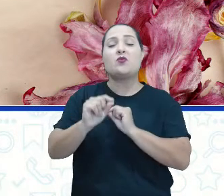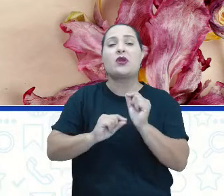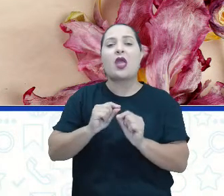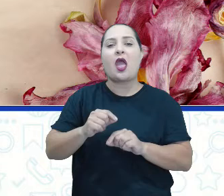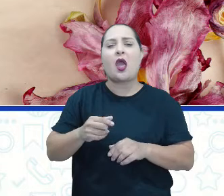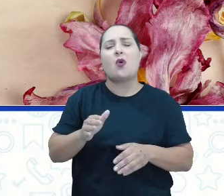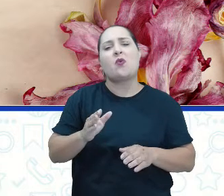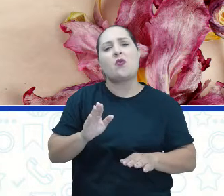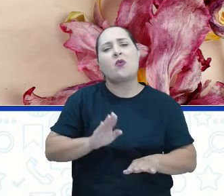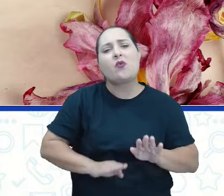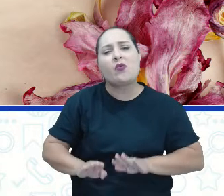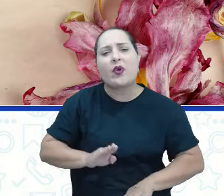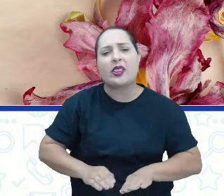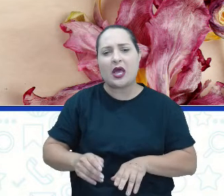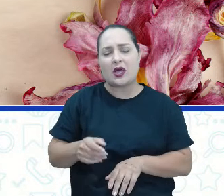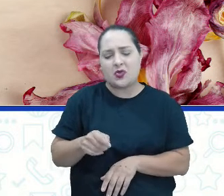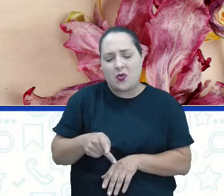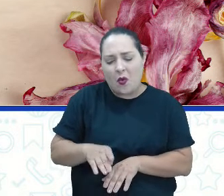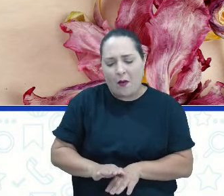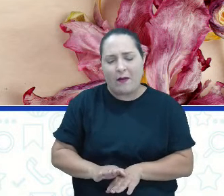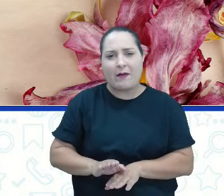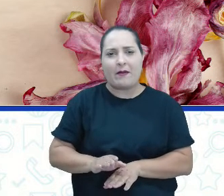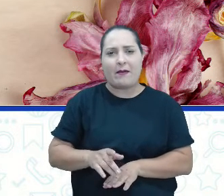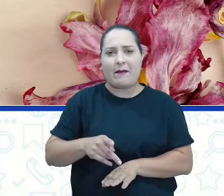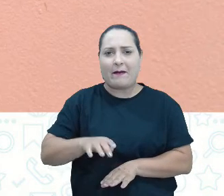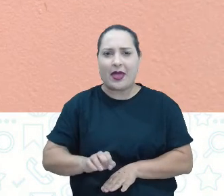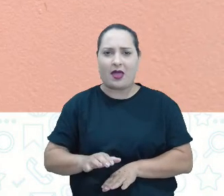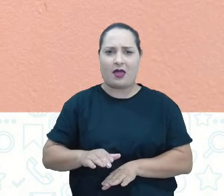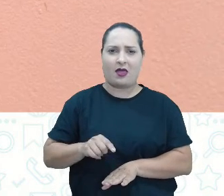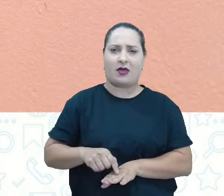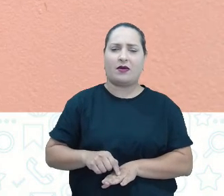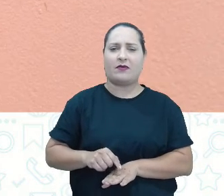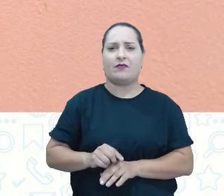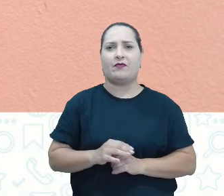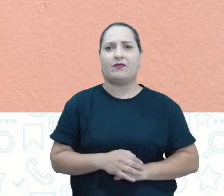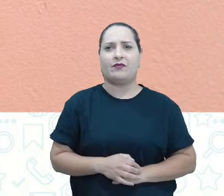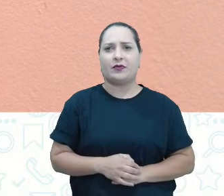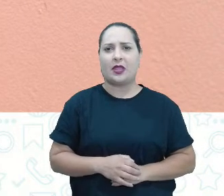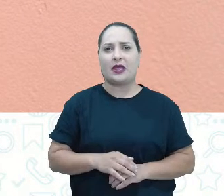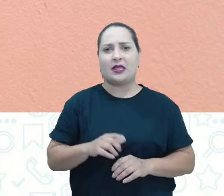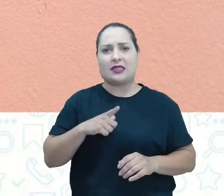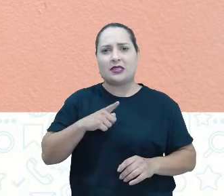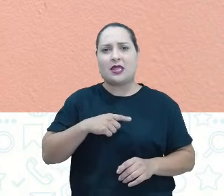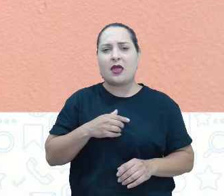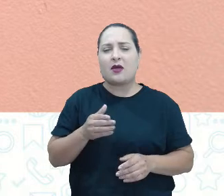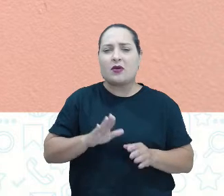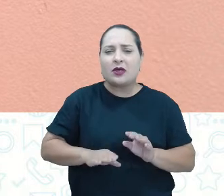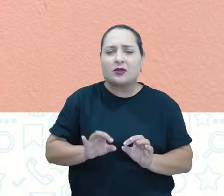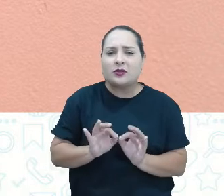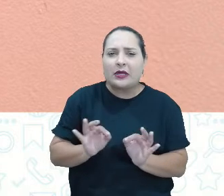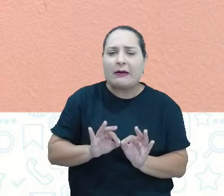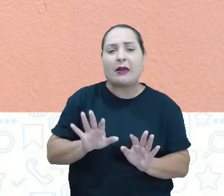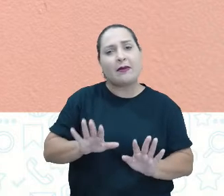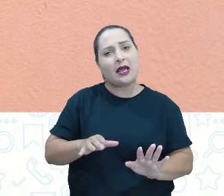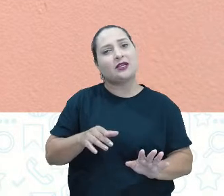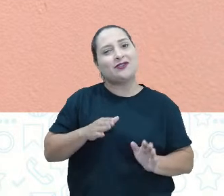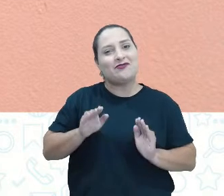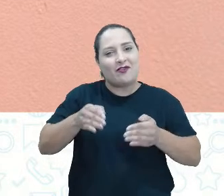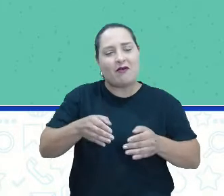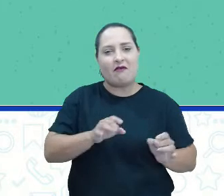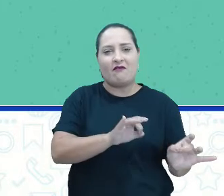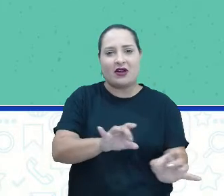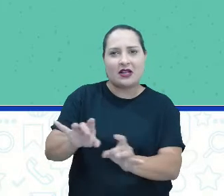gente já tem um discurso um pouco mais sutil, mas ainda assim de venda, né? Mas como é que esses textos usam linguagem para